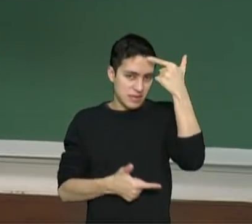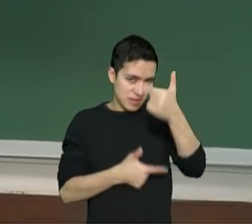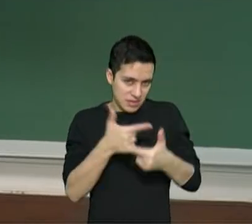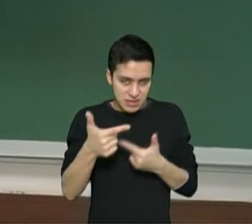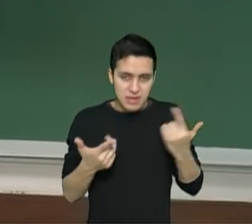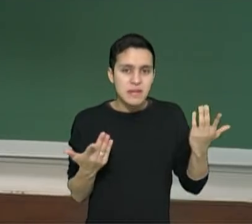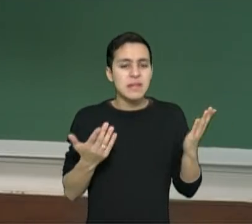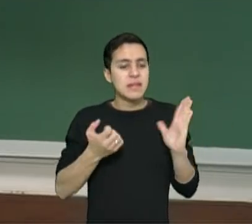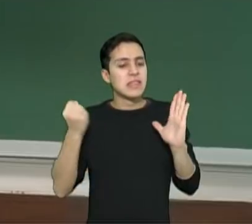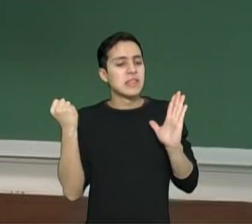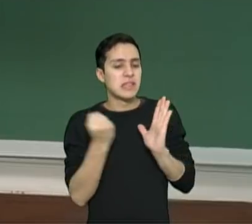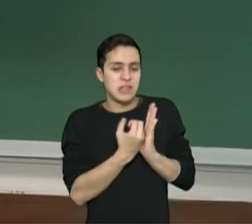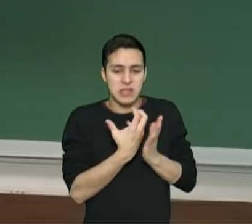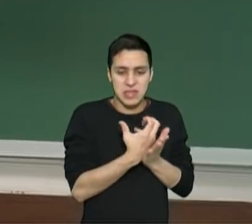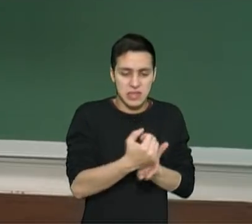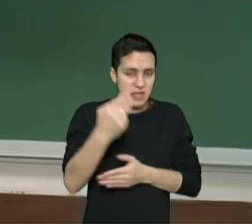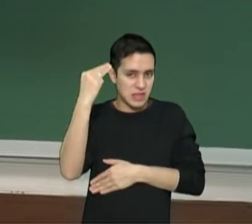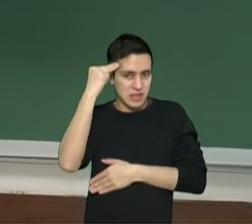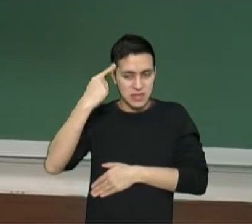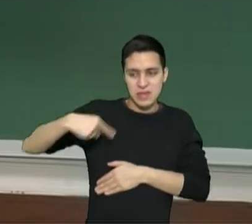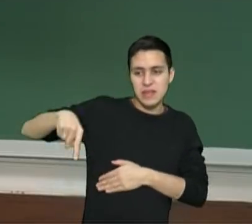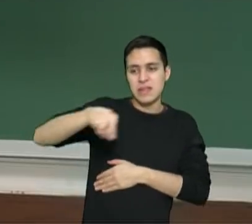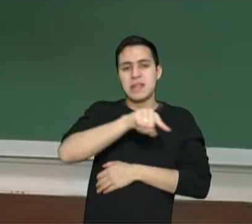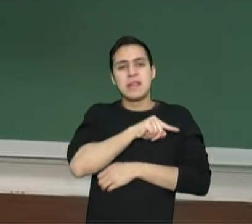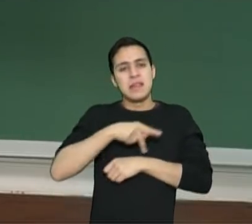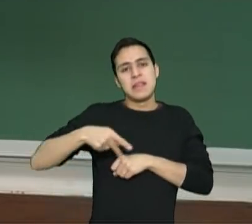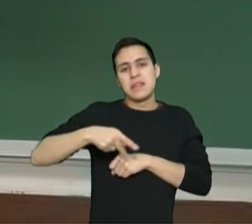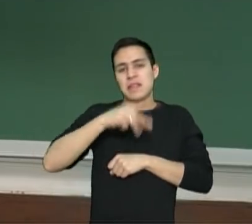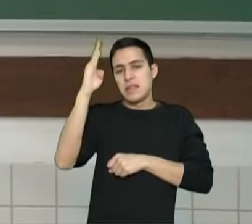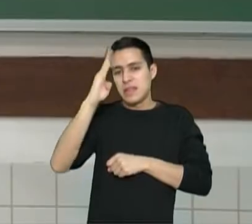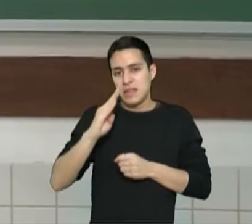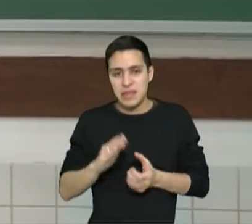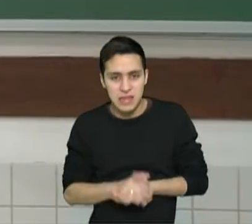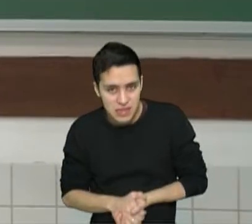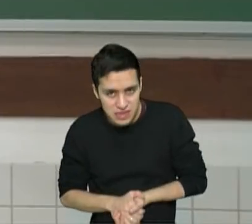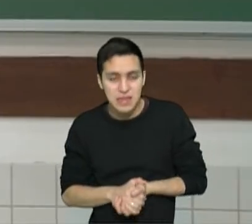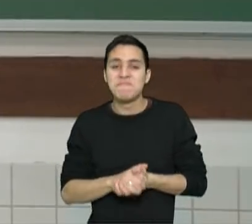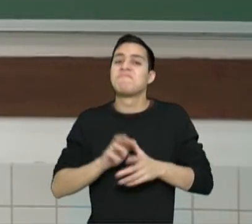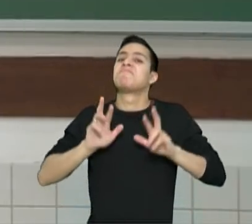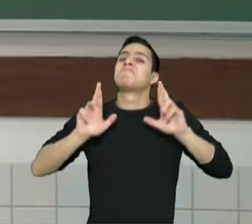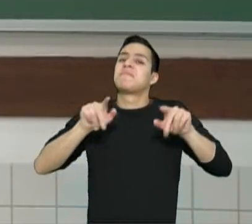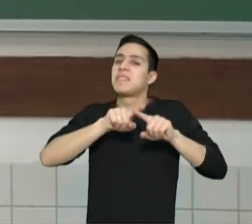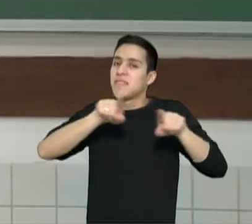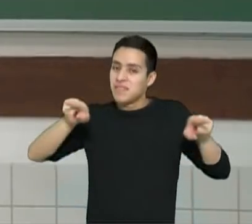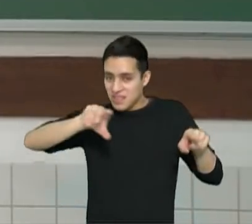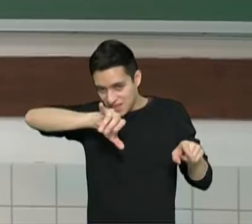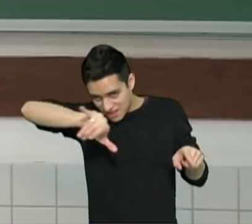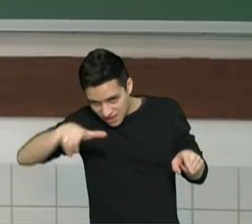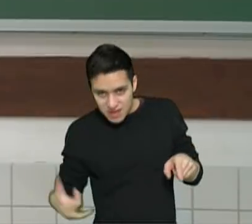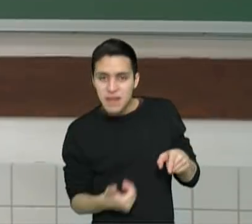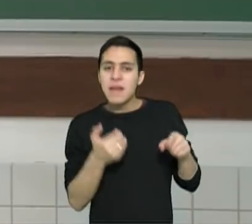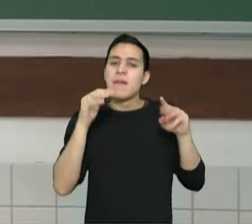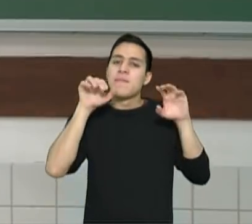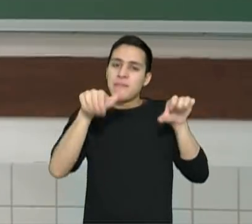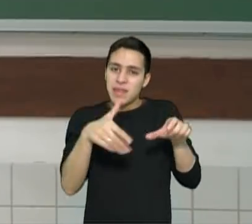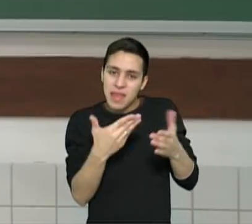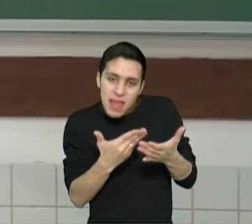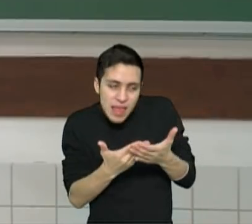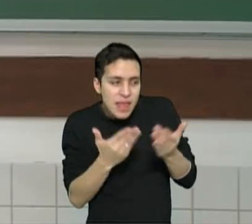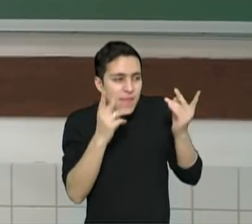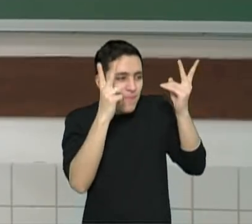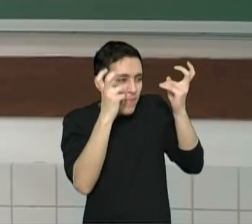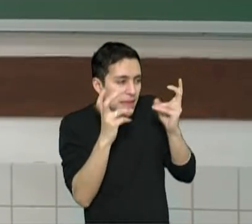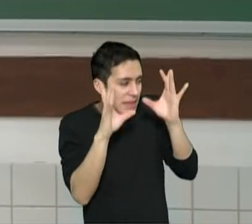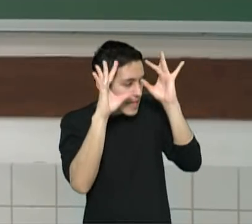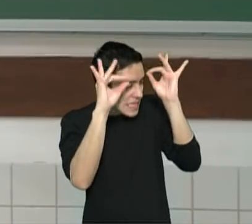que deixou o registro e memória para o nosso país, né? Espero que vocês tenham aproveitado bem, né, percebido